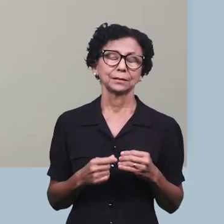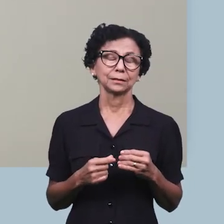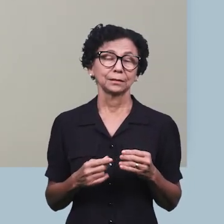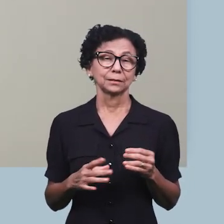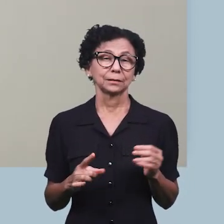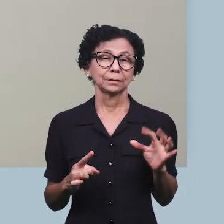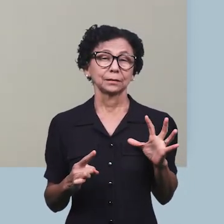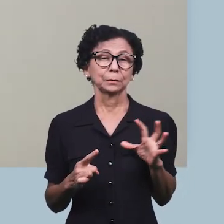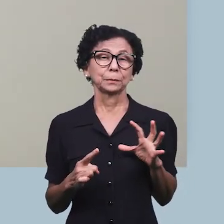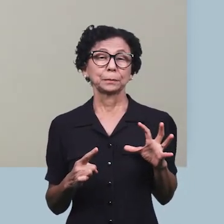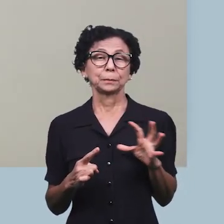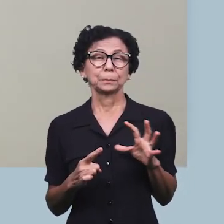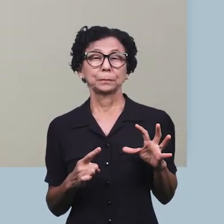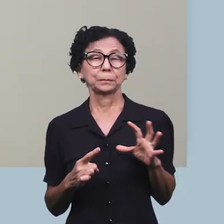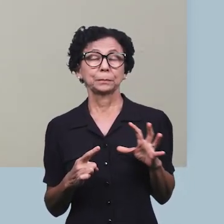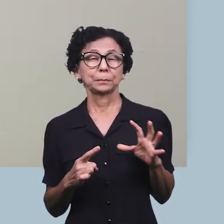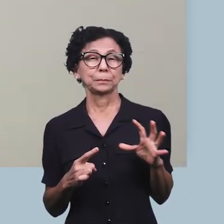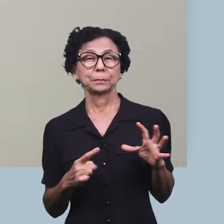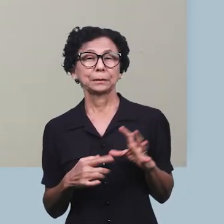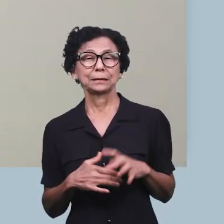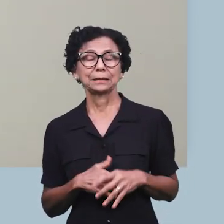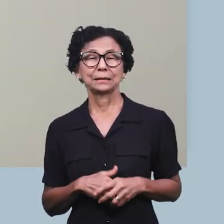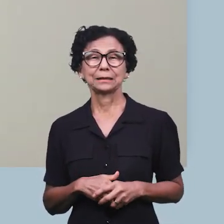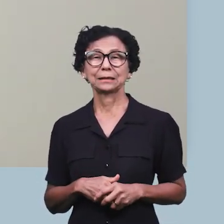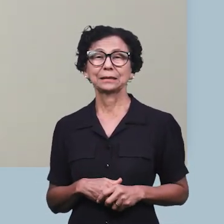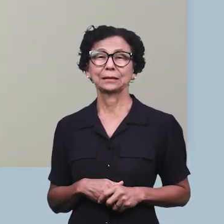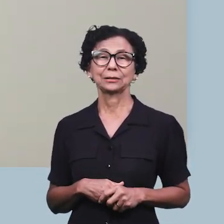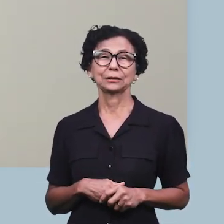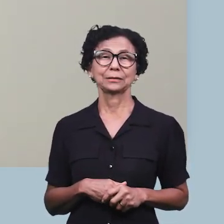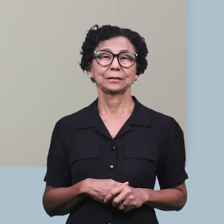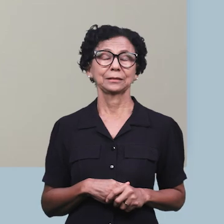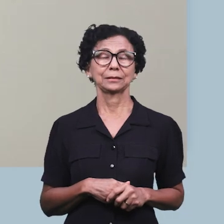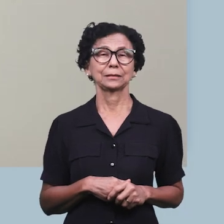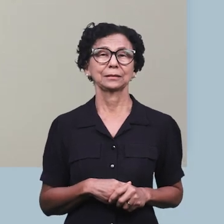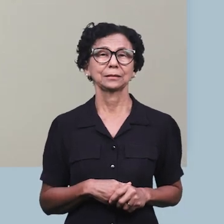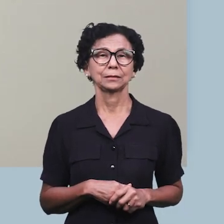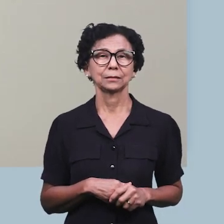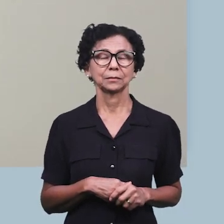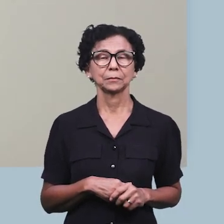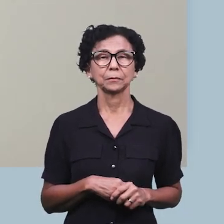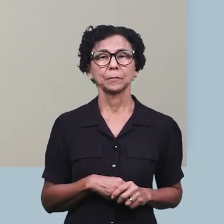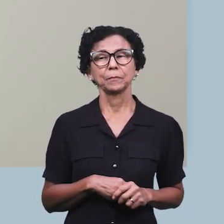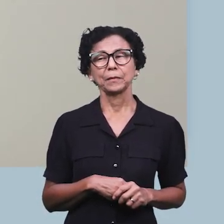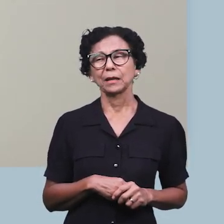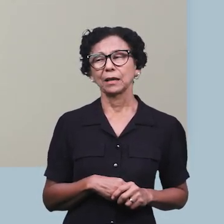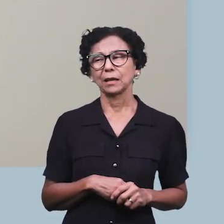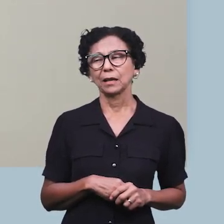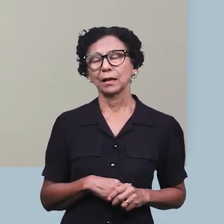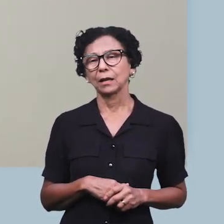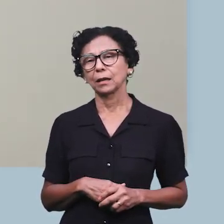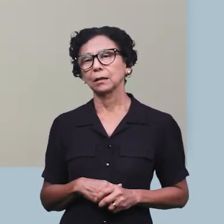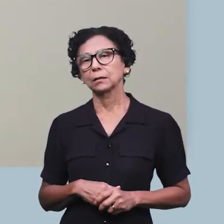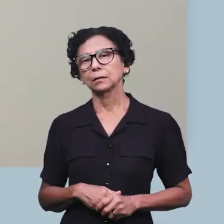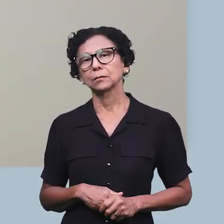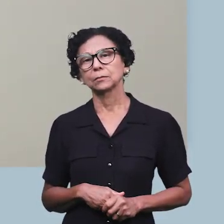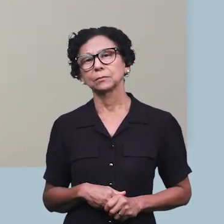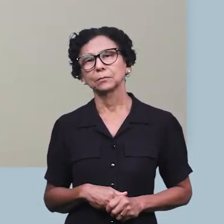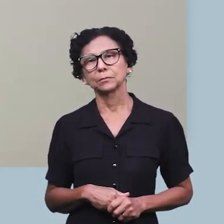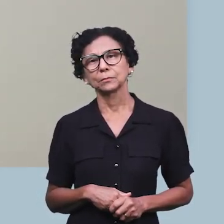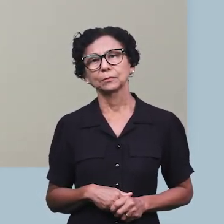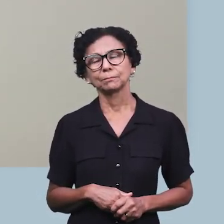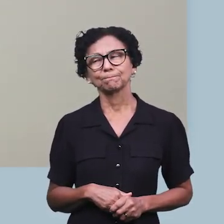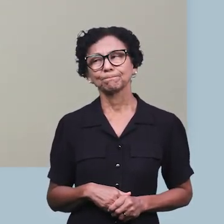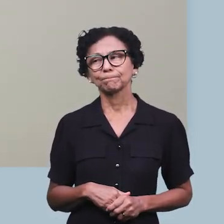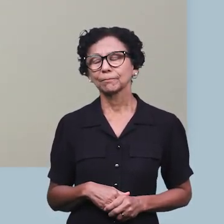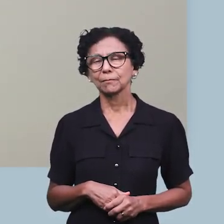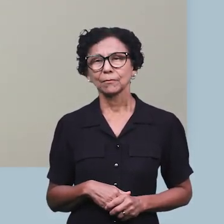essa pressão social. Às vezes eles nem vão fazer aquela atividade que você propôs porque